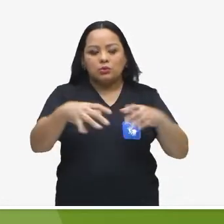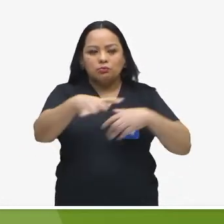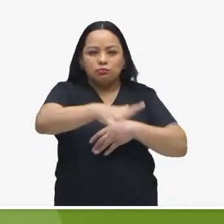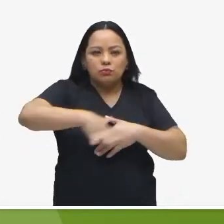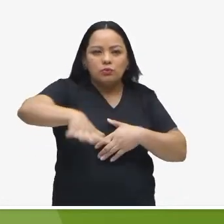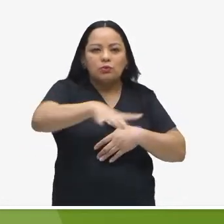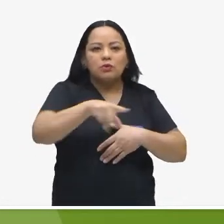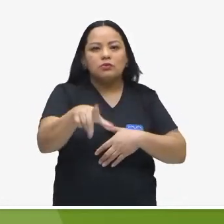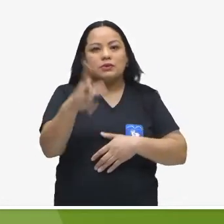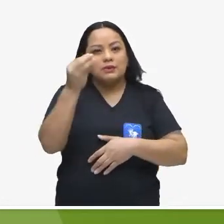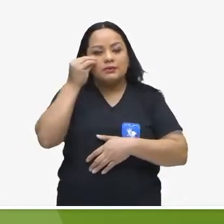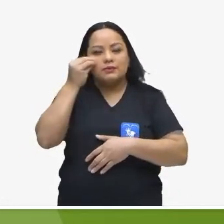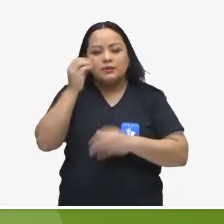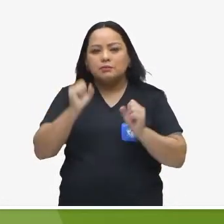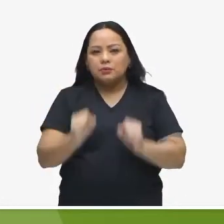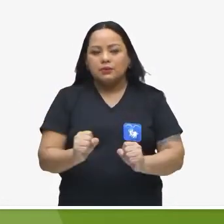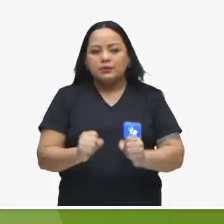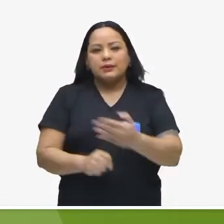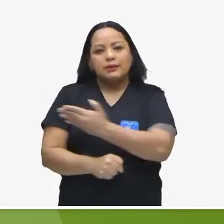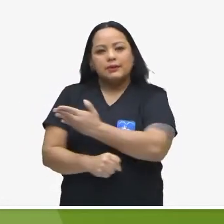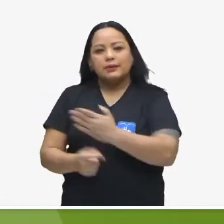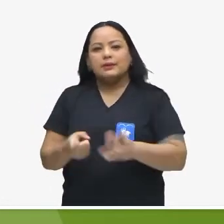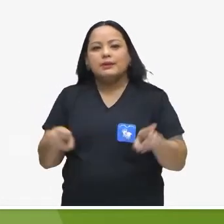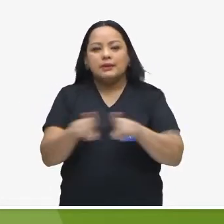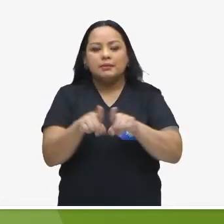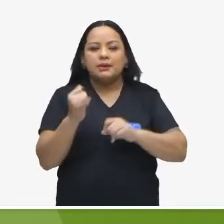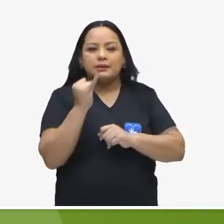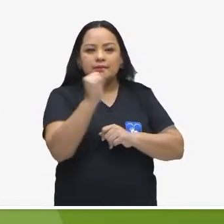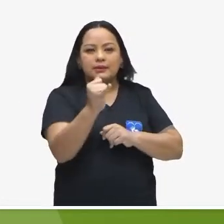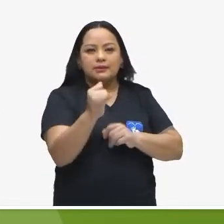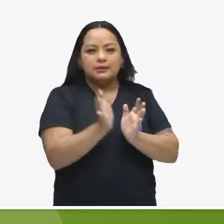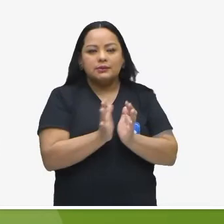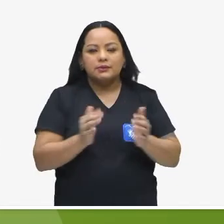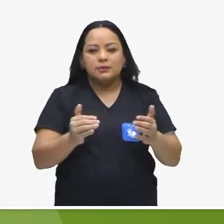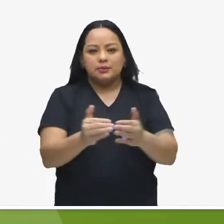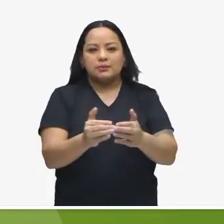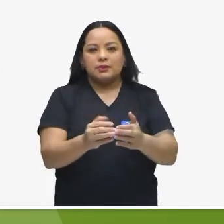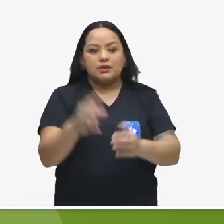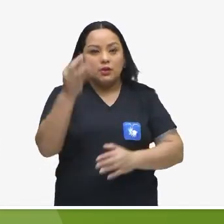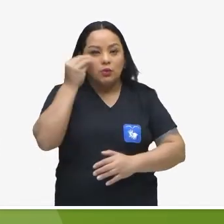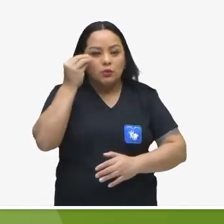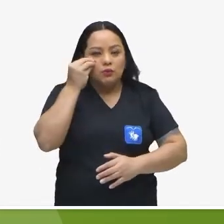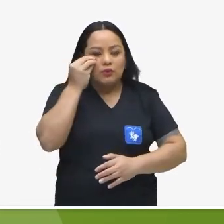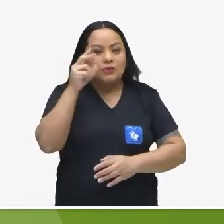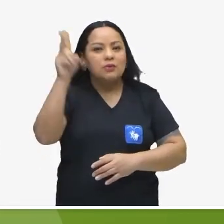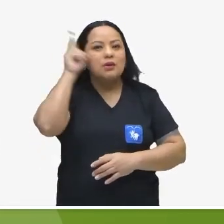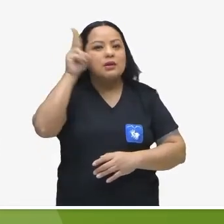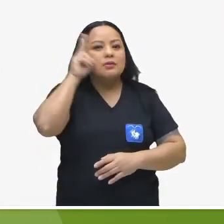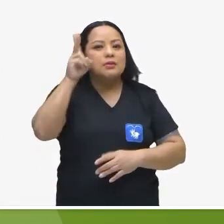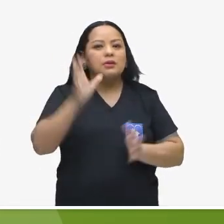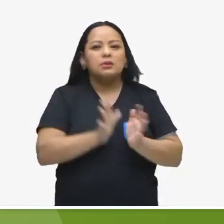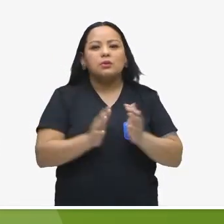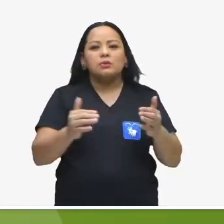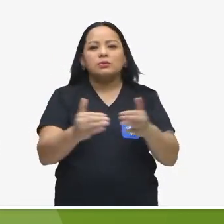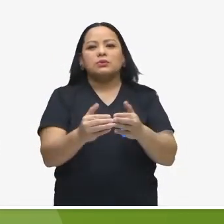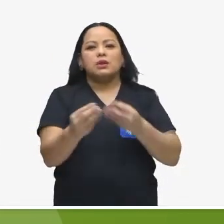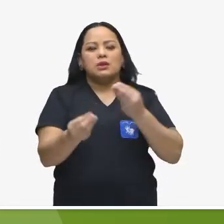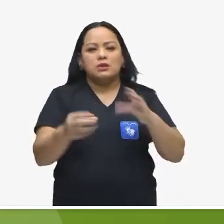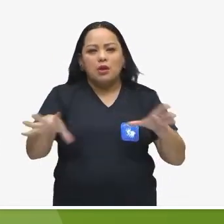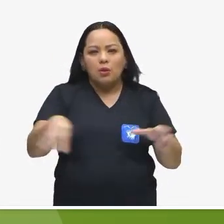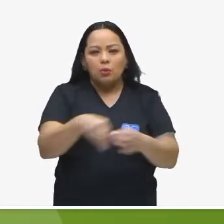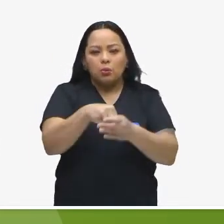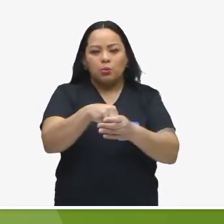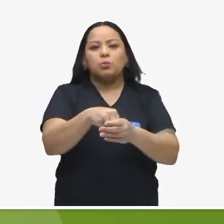vocês podem observar aqui. Eu estou falando da comunidade que eu vejo, lembrando que a comunidade é composta